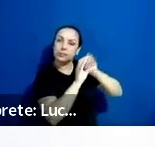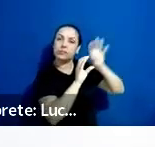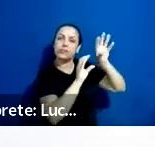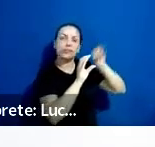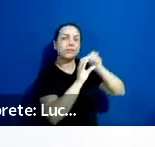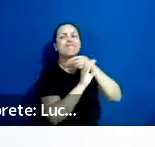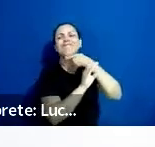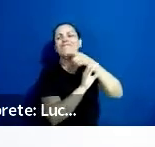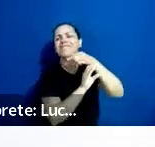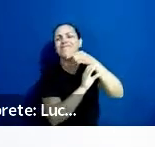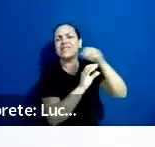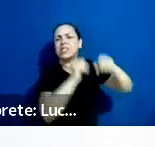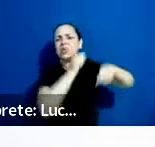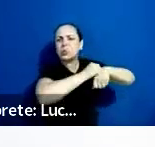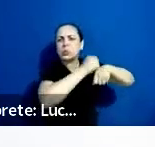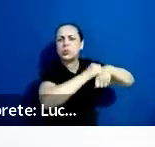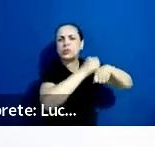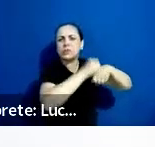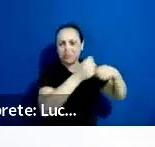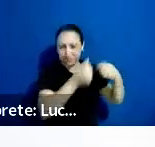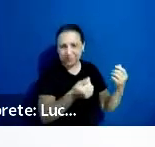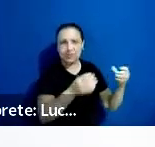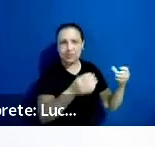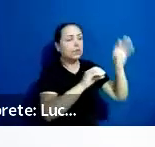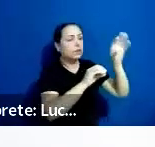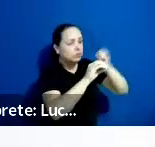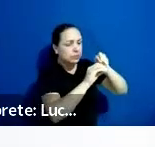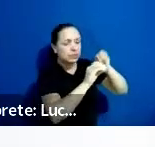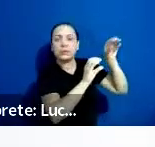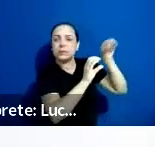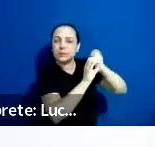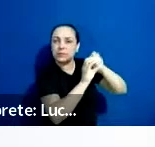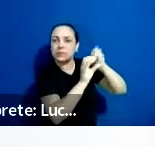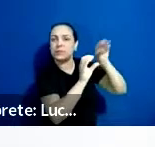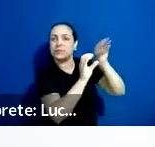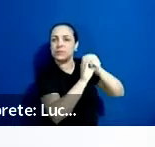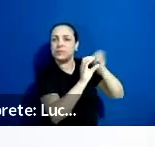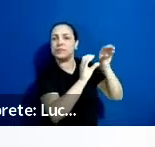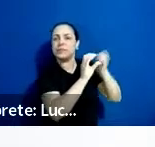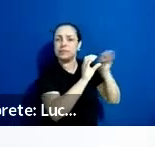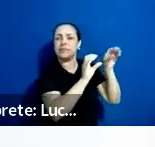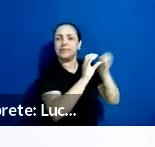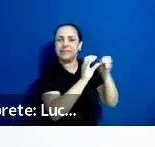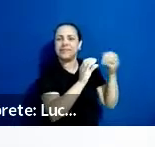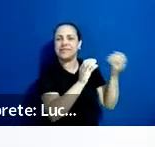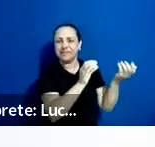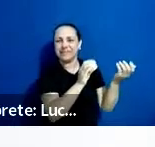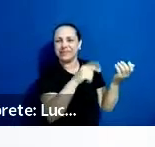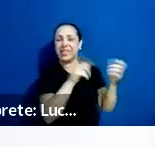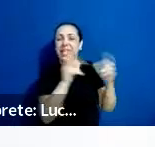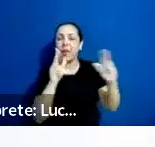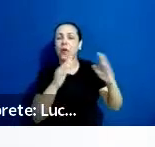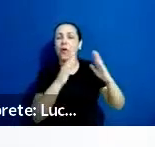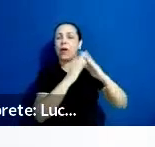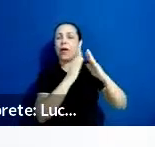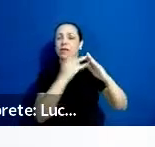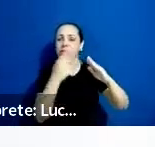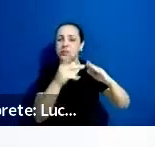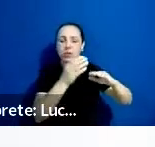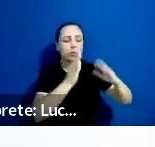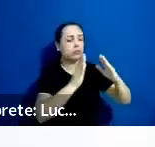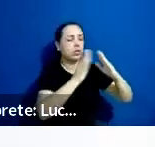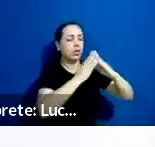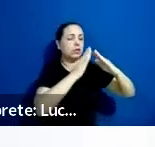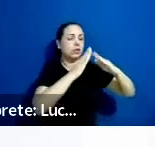já perceberam como que ela é? Quando a gente retira essa água da natureza, colocamos ela em uma caixa d'água, numa garrafa, numa estação de